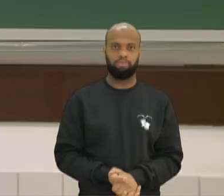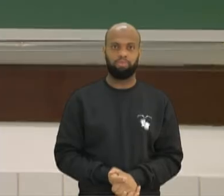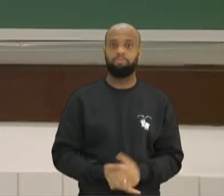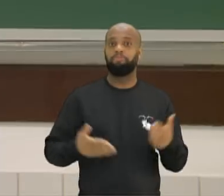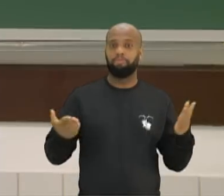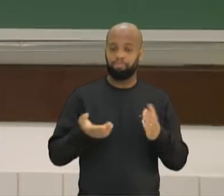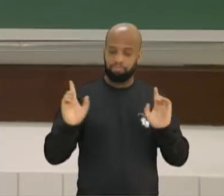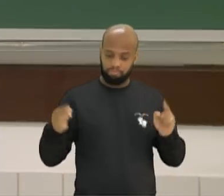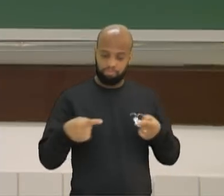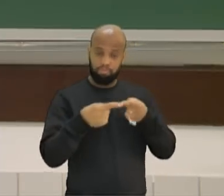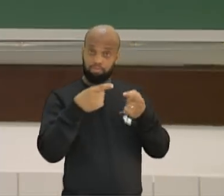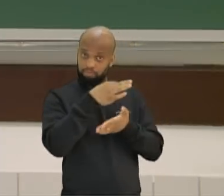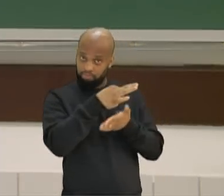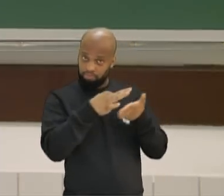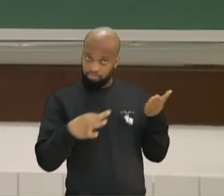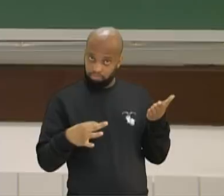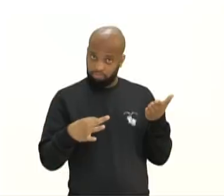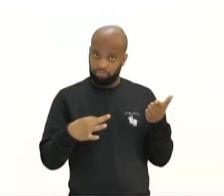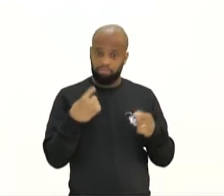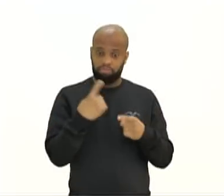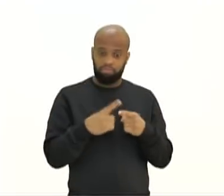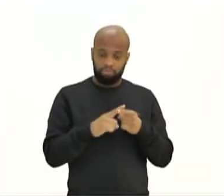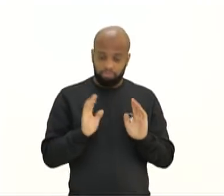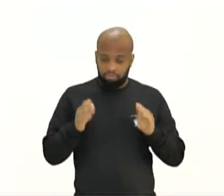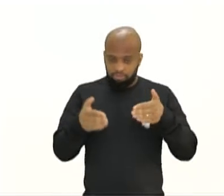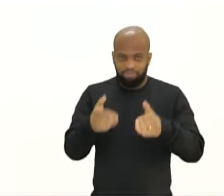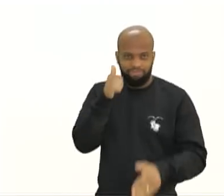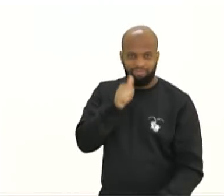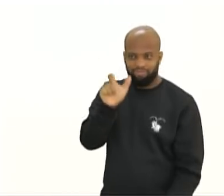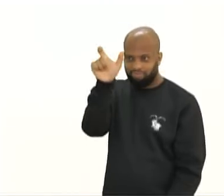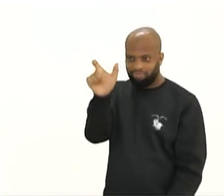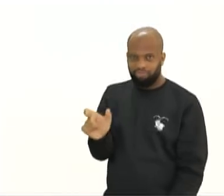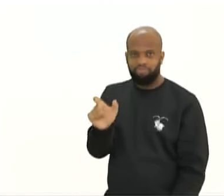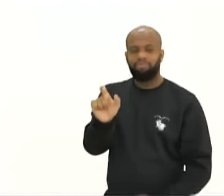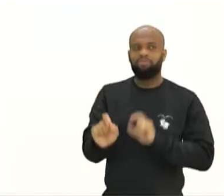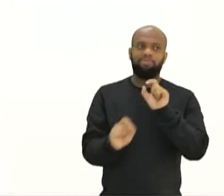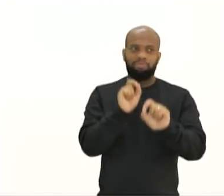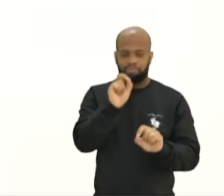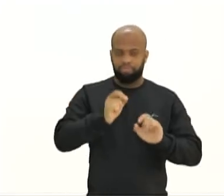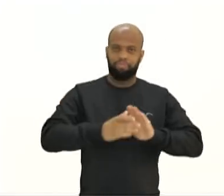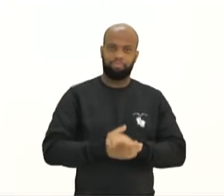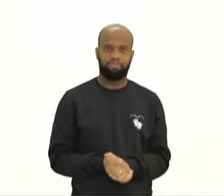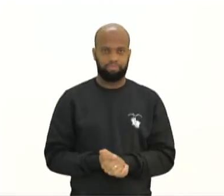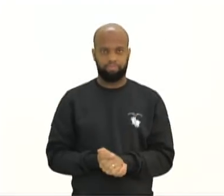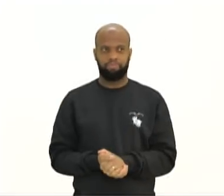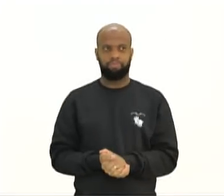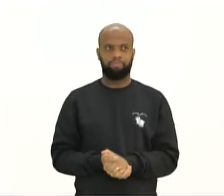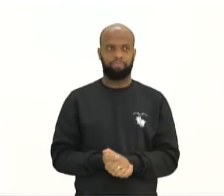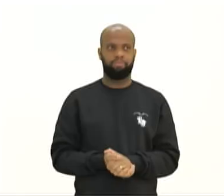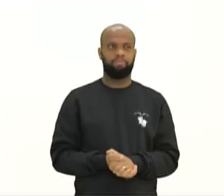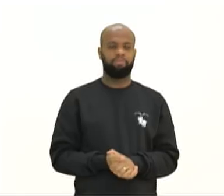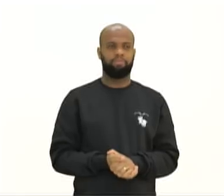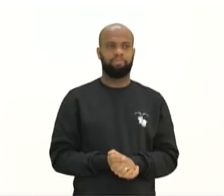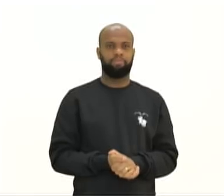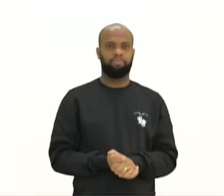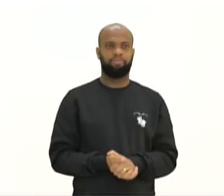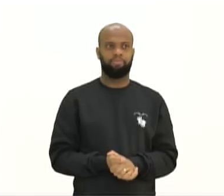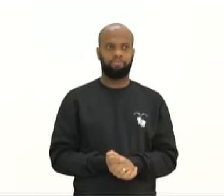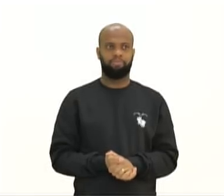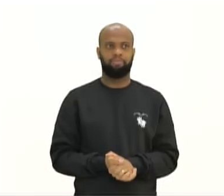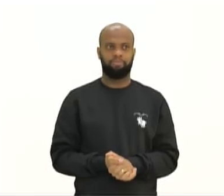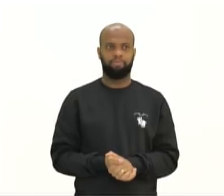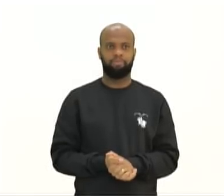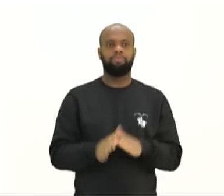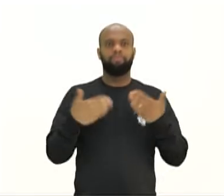De acordo com o texto, para Chris, taking care of children and making them feel safe and